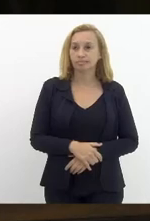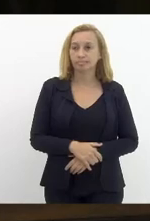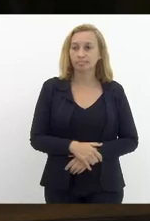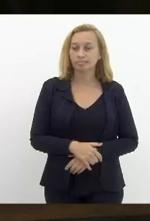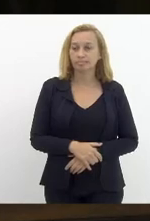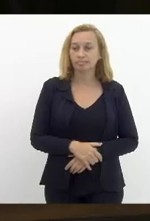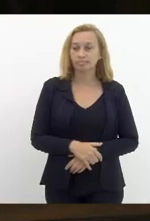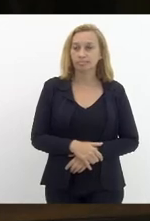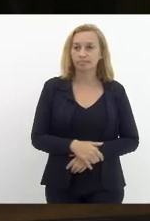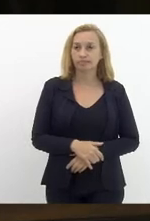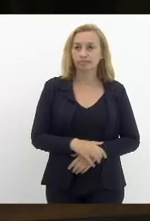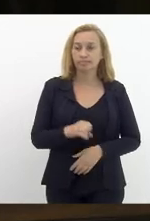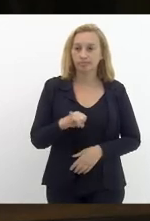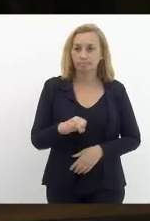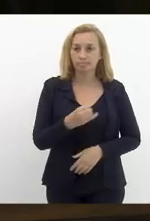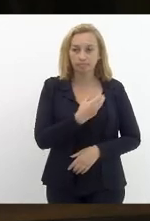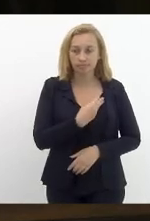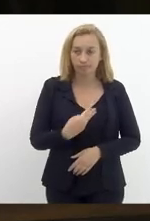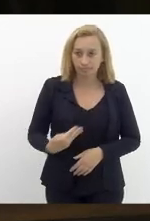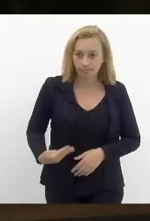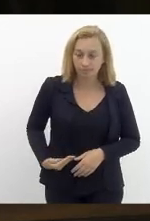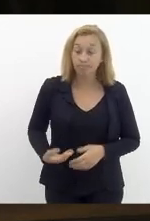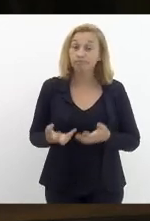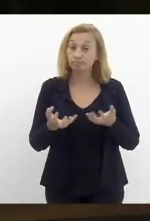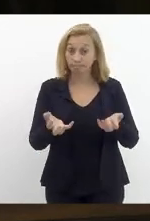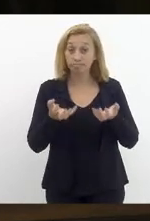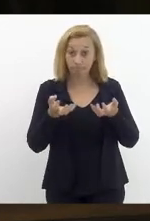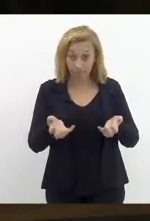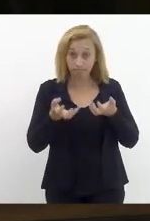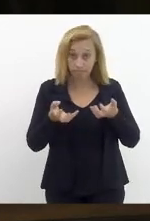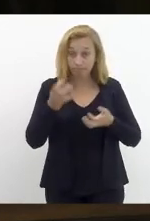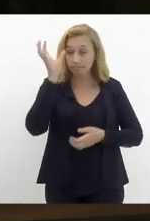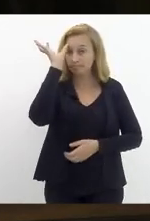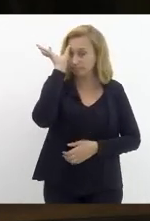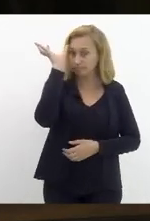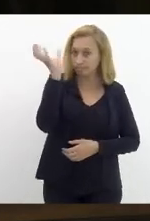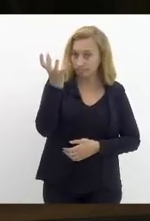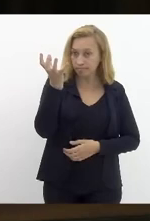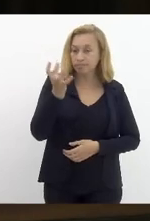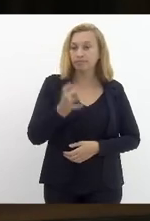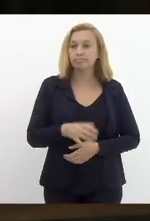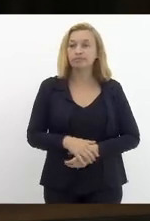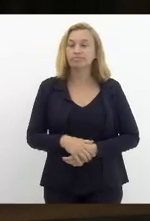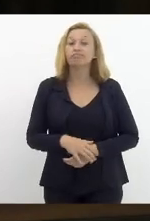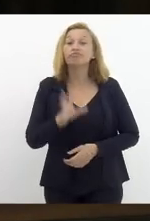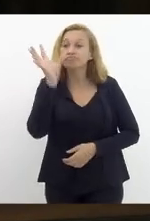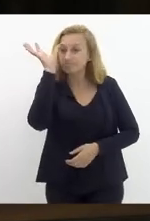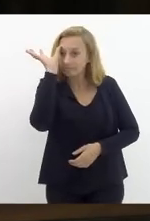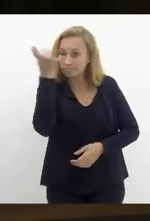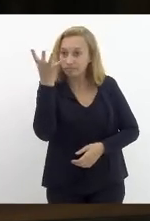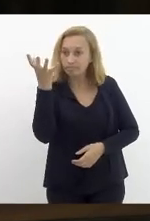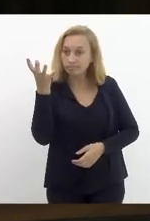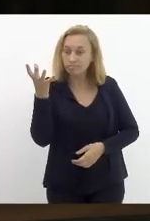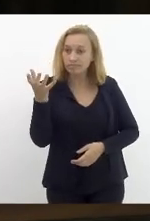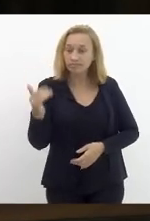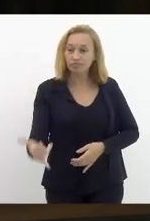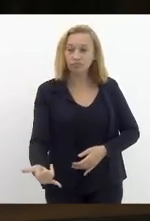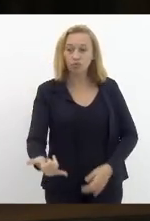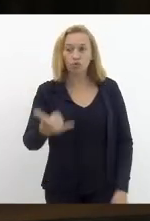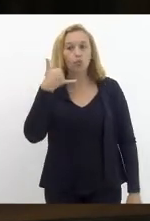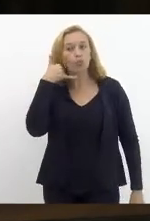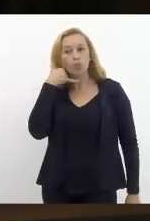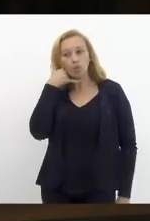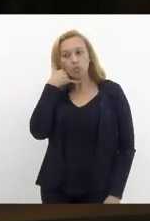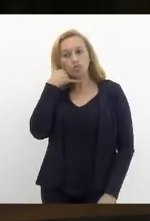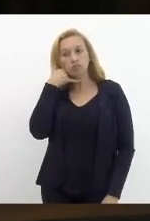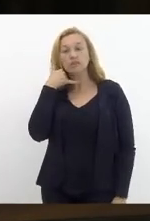se o governo quiser resolver, ele resolve num telefonema.